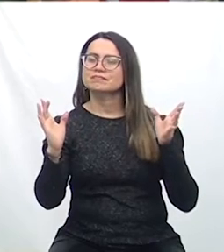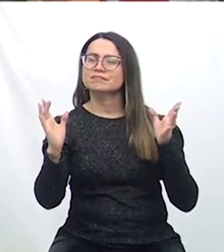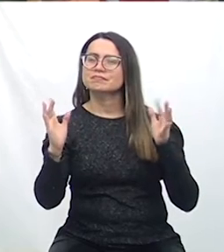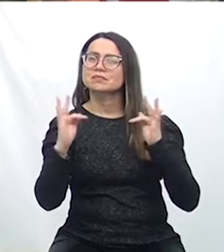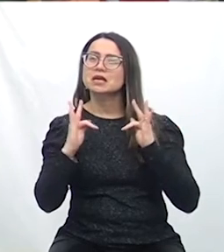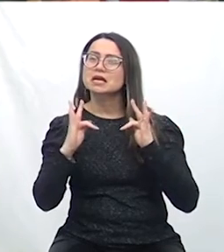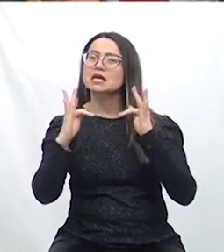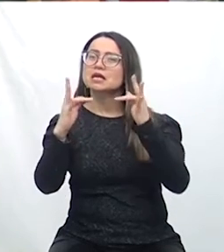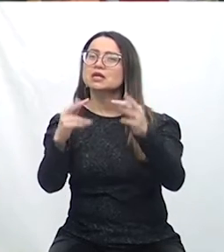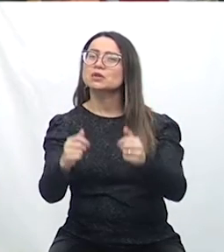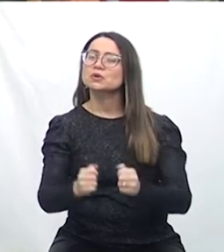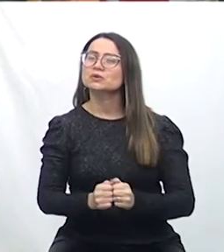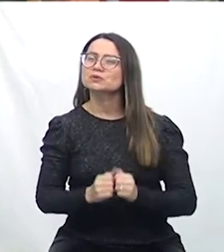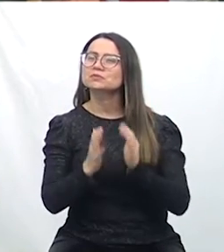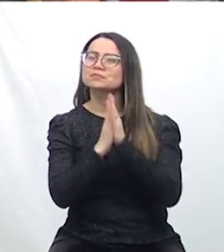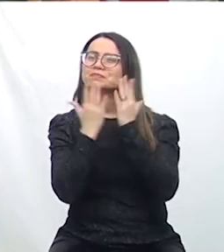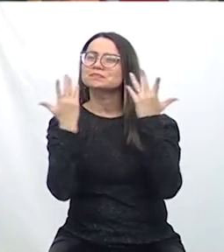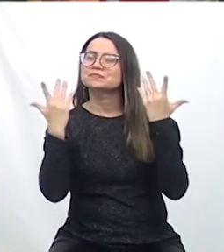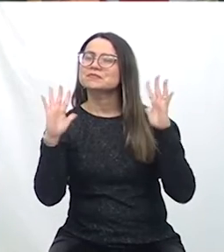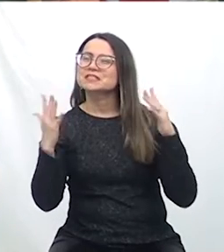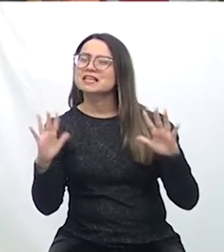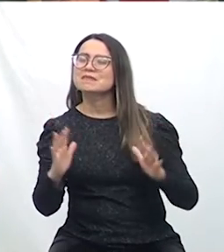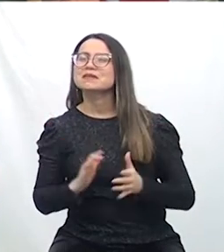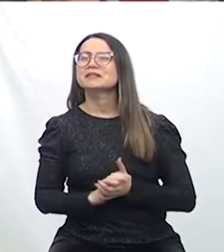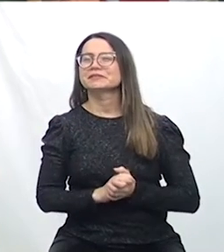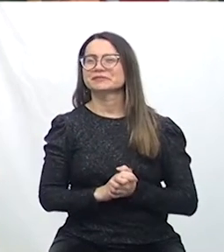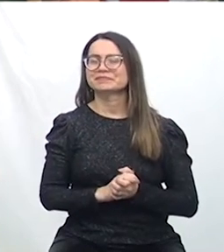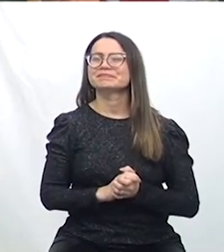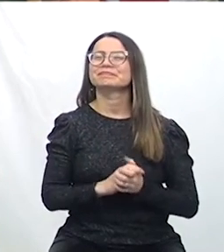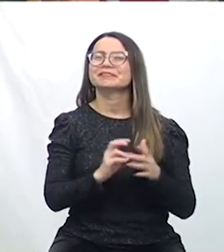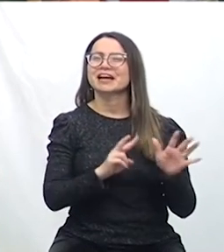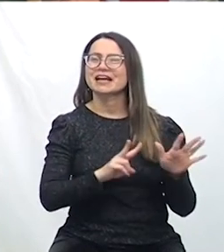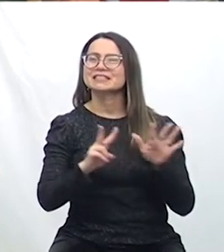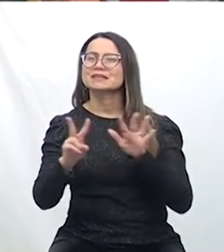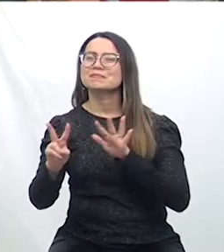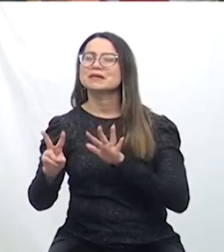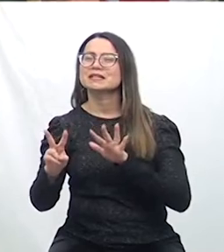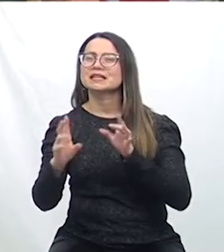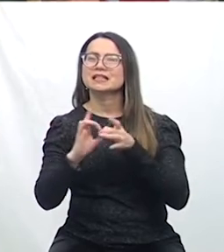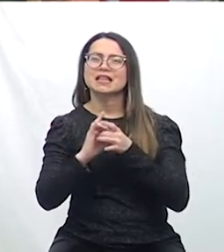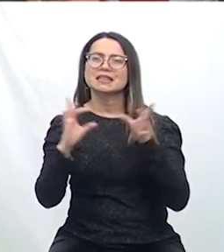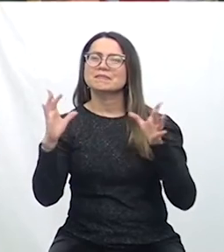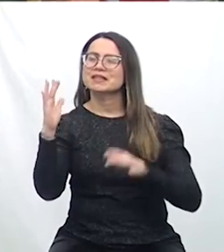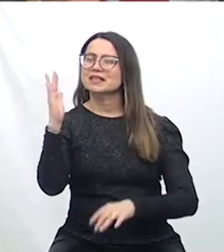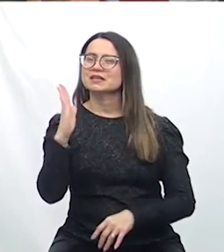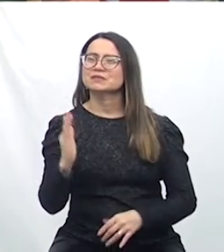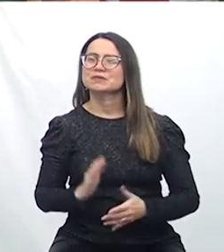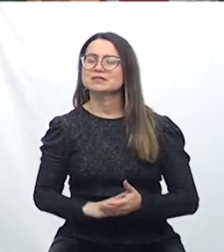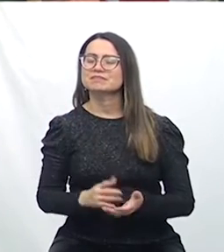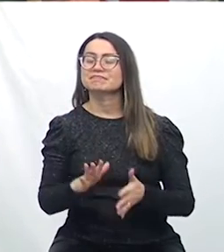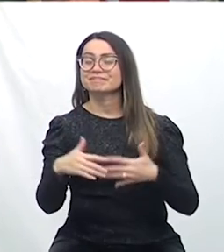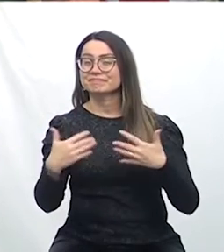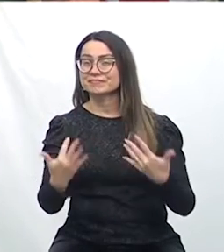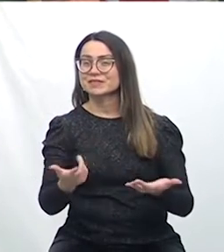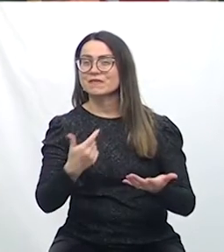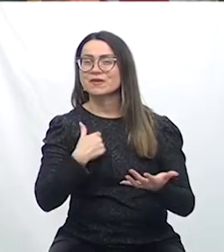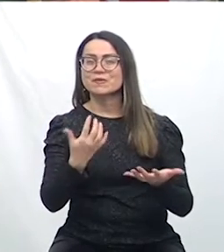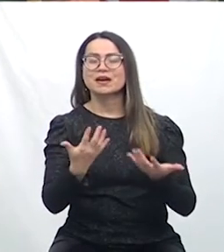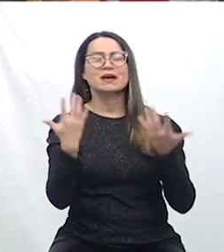com chave de ouro a Semana da Independência do Brasil. Então, eu quero aqui dar os